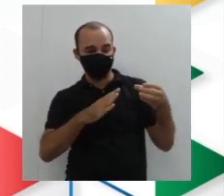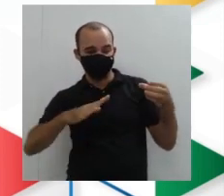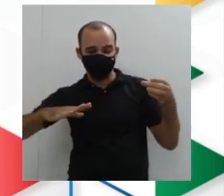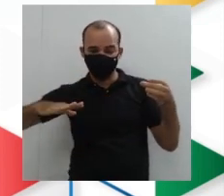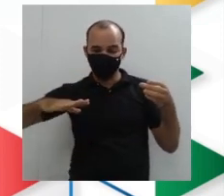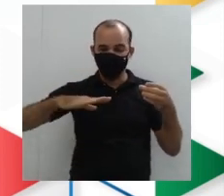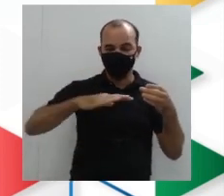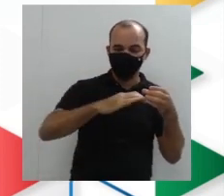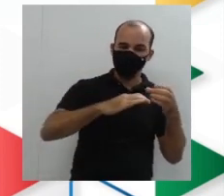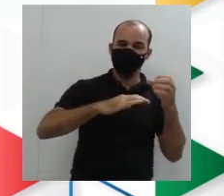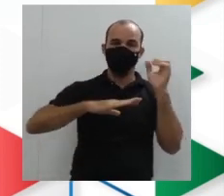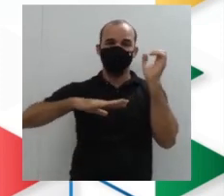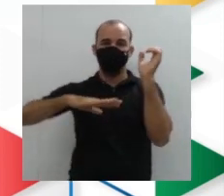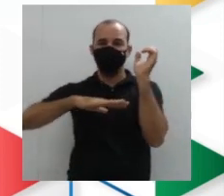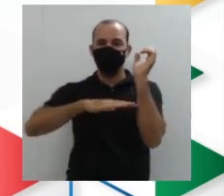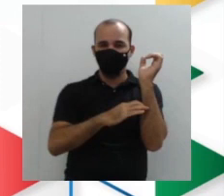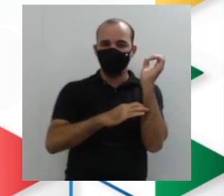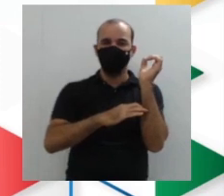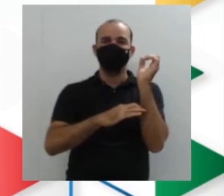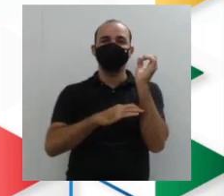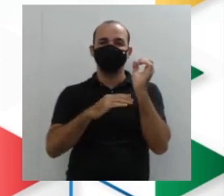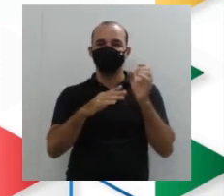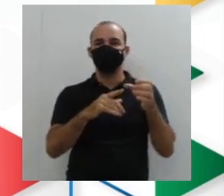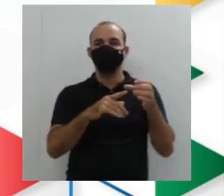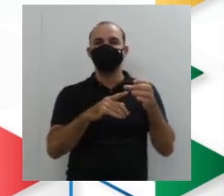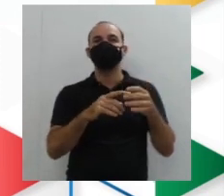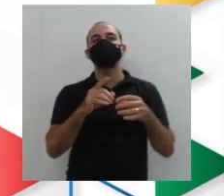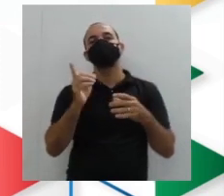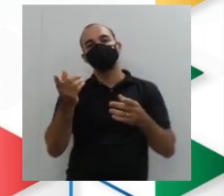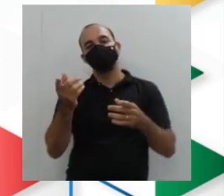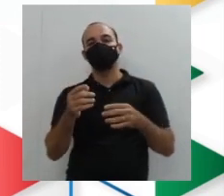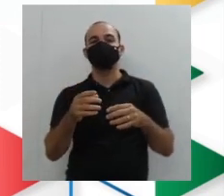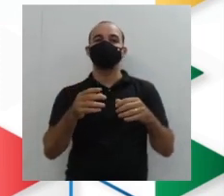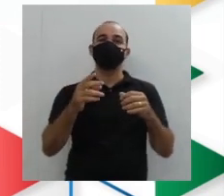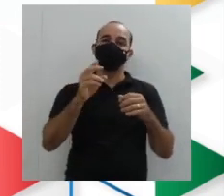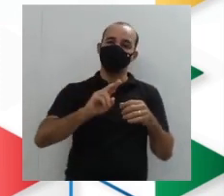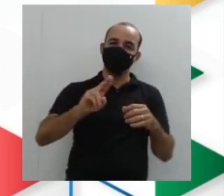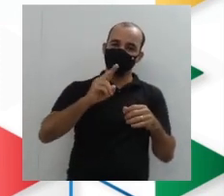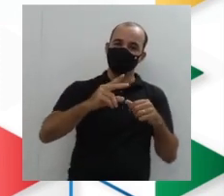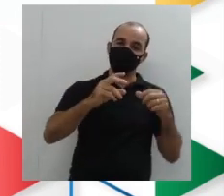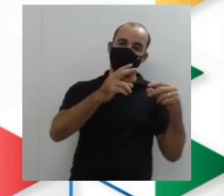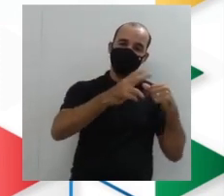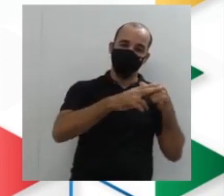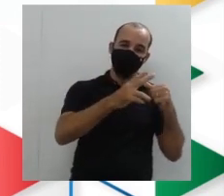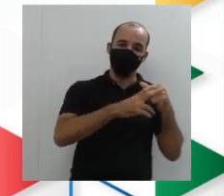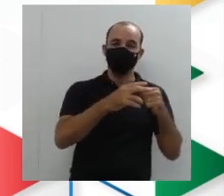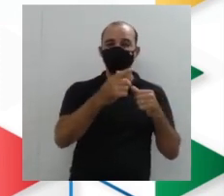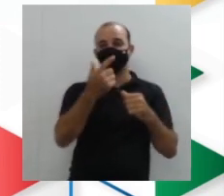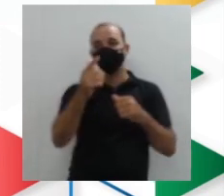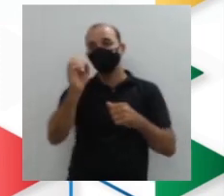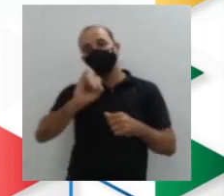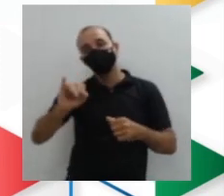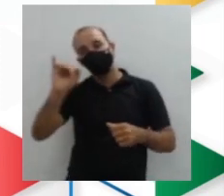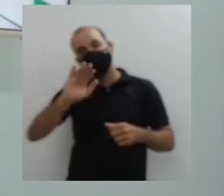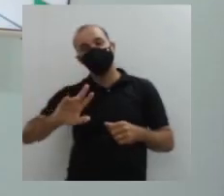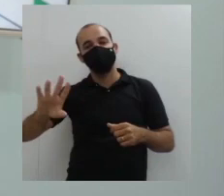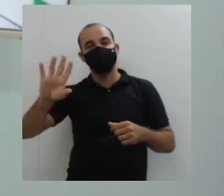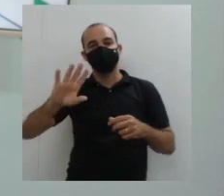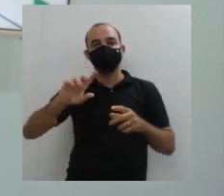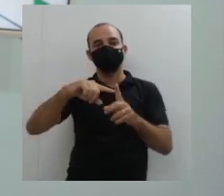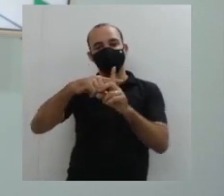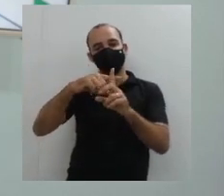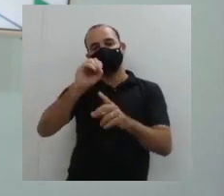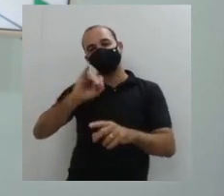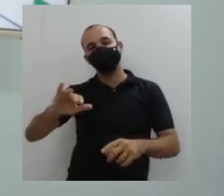semiose, semiótica, justamente que é o verbal e o não verbal. E vamos adiante, olhando para mim,